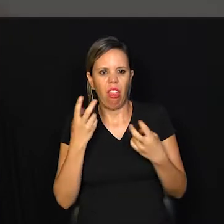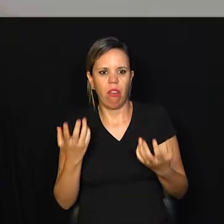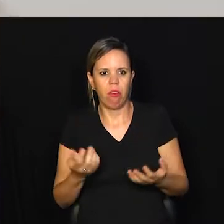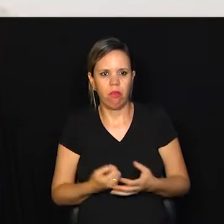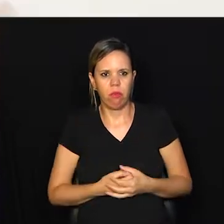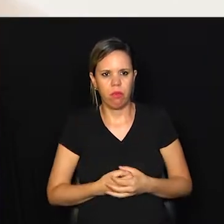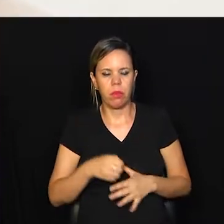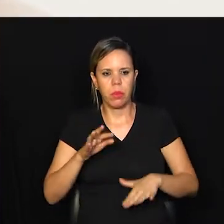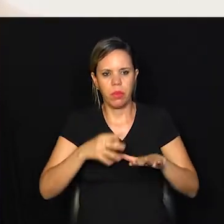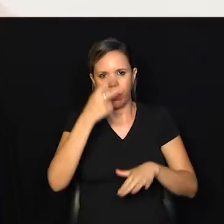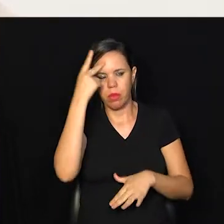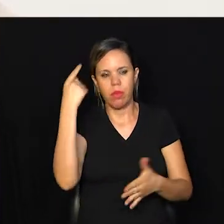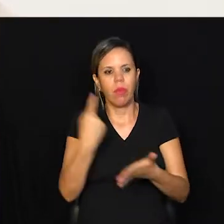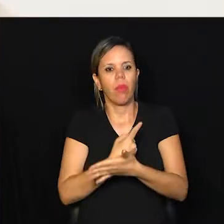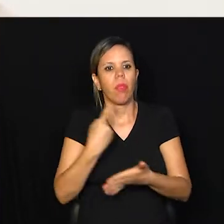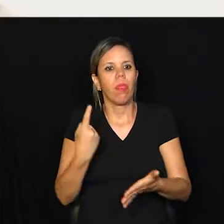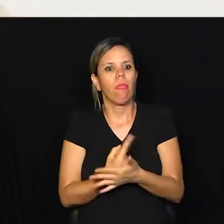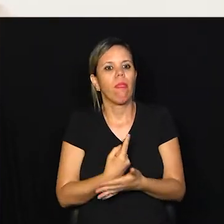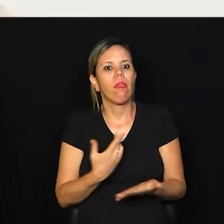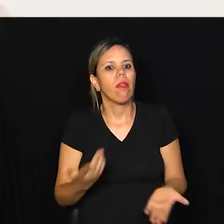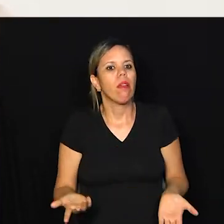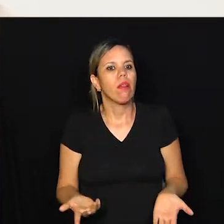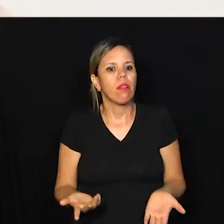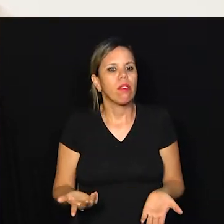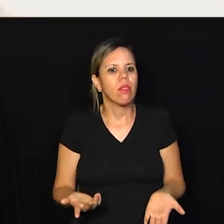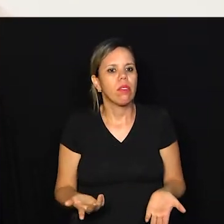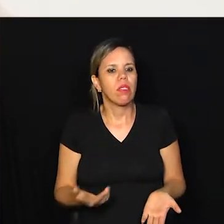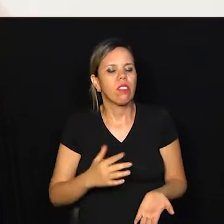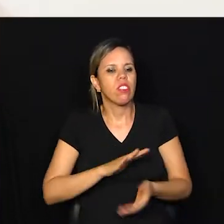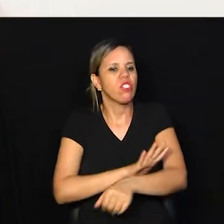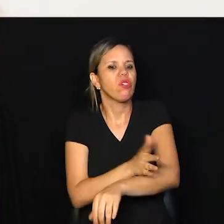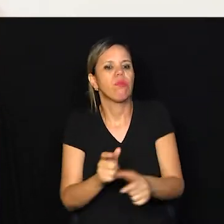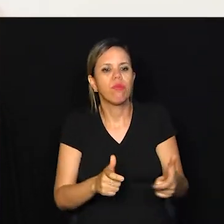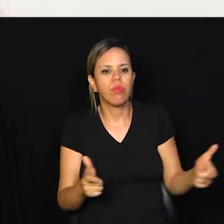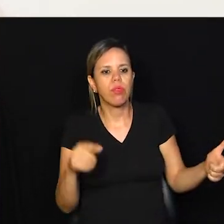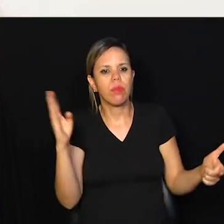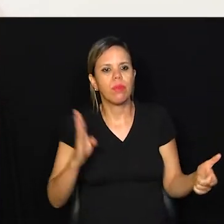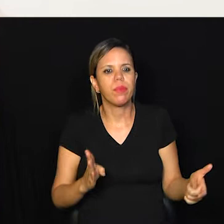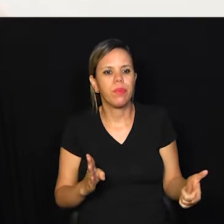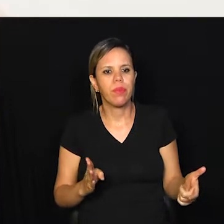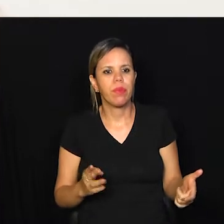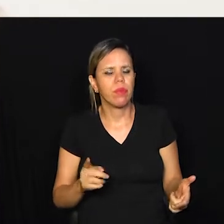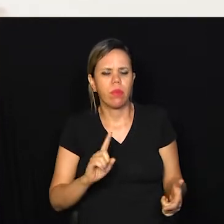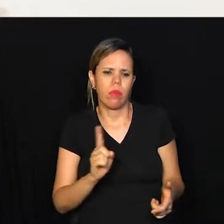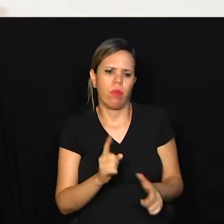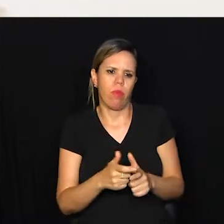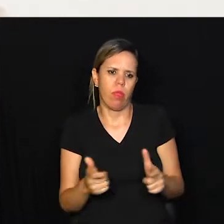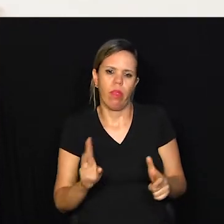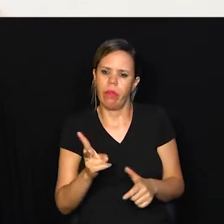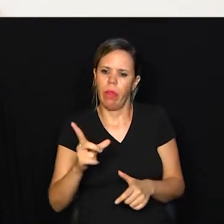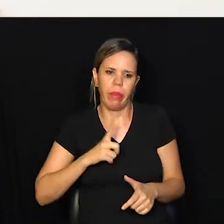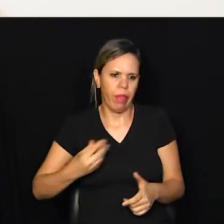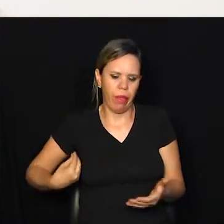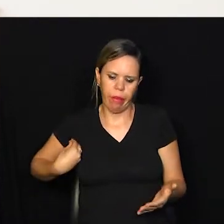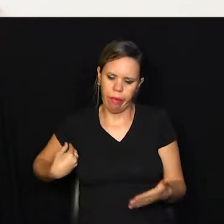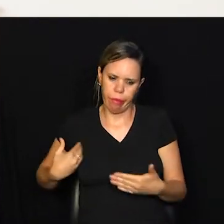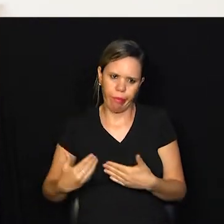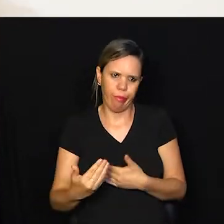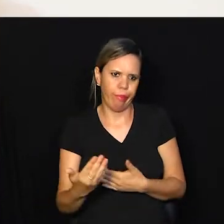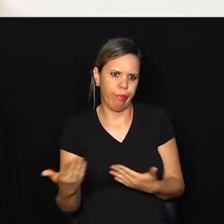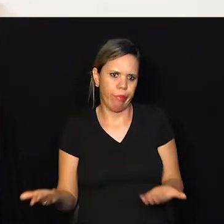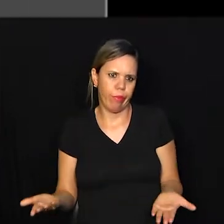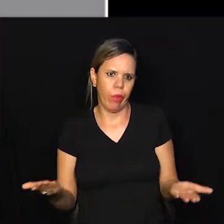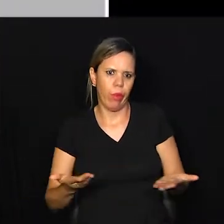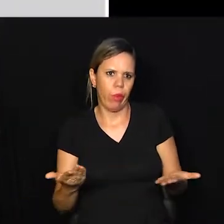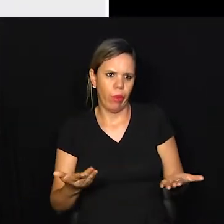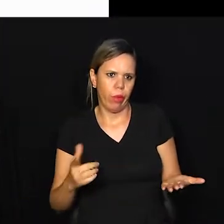Não. Às vezes as pessoas perguntam para mim, Grafite, os casos de racismo vêm crescendo no Brasil? Eu falo, não vem crescendo, sempre existiram. É que